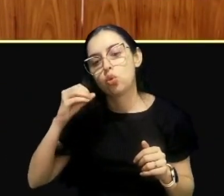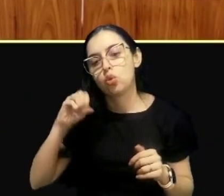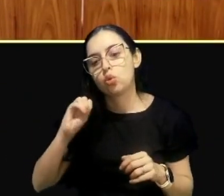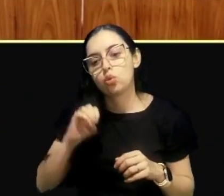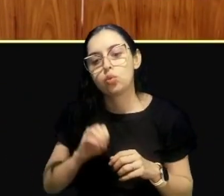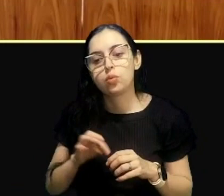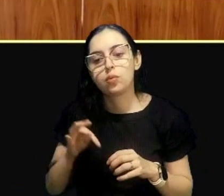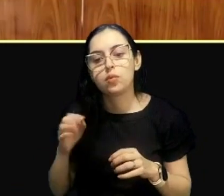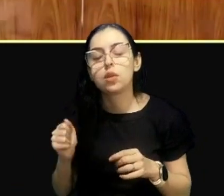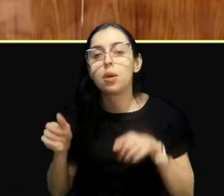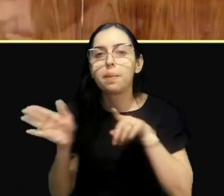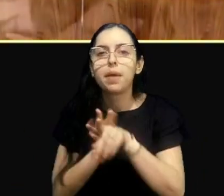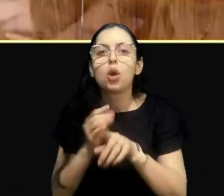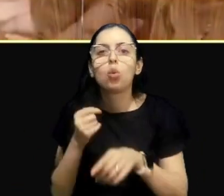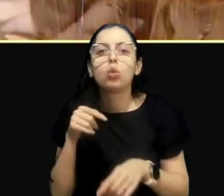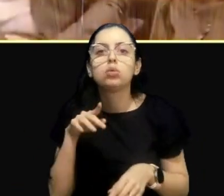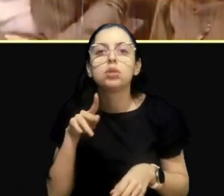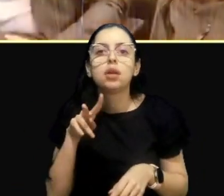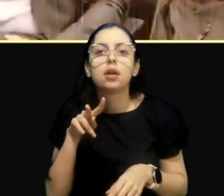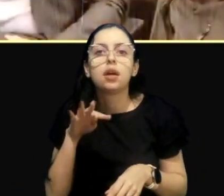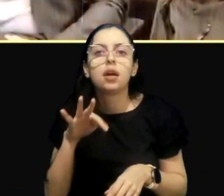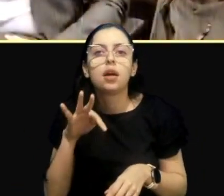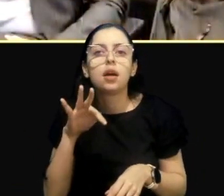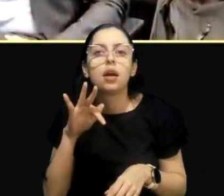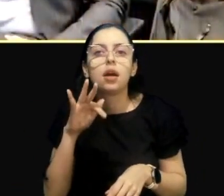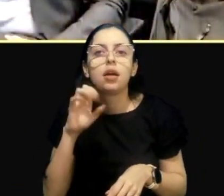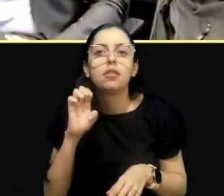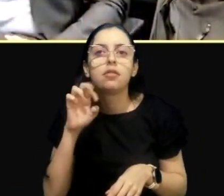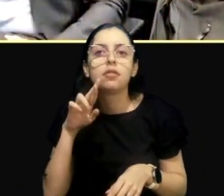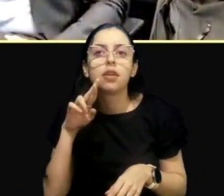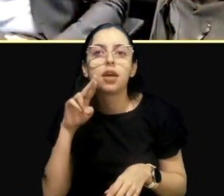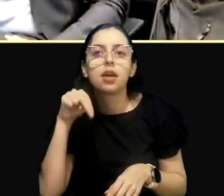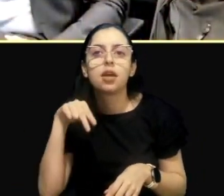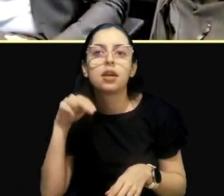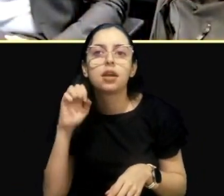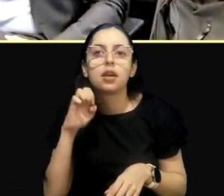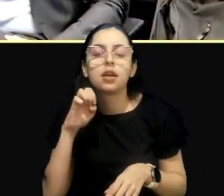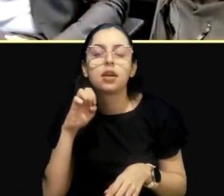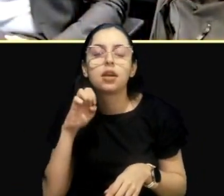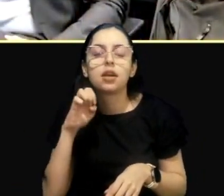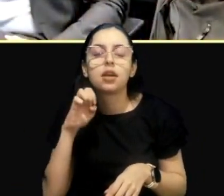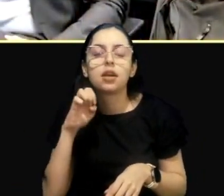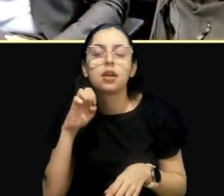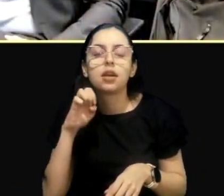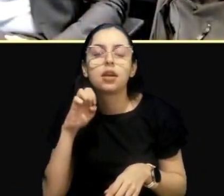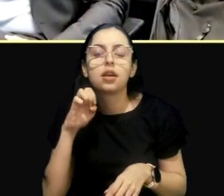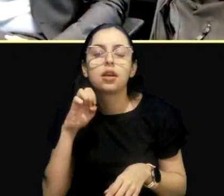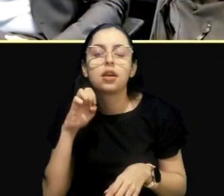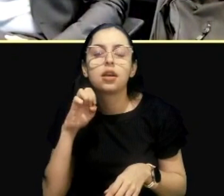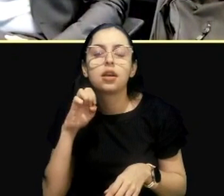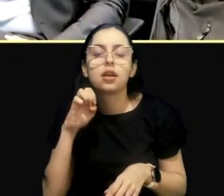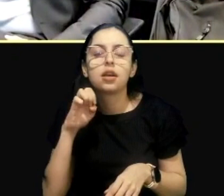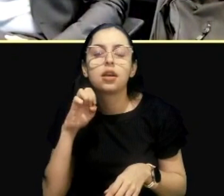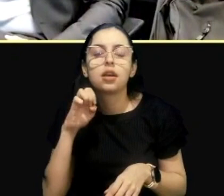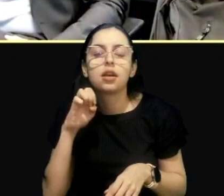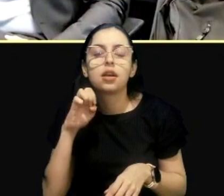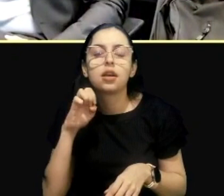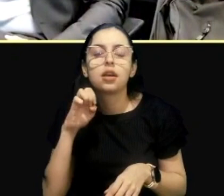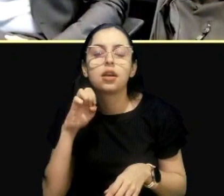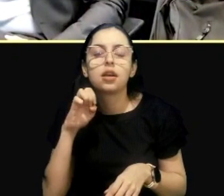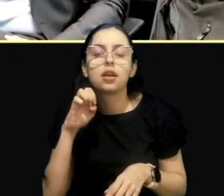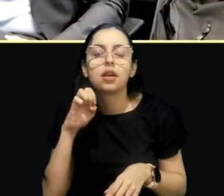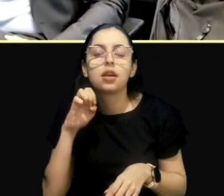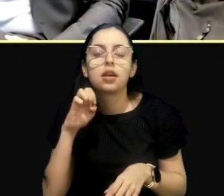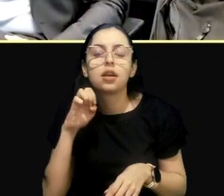do Fernando, né? Do juiz federal Fernando, que está presente. A imagem da bancada é substituída pela imagem